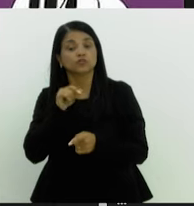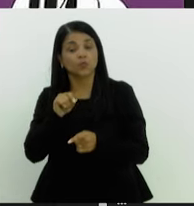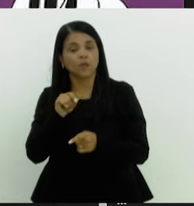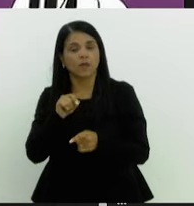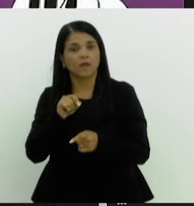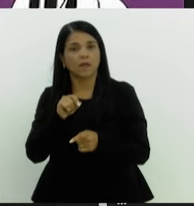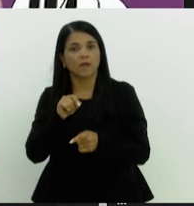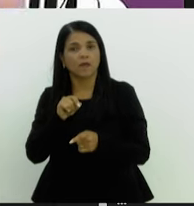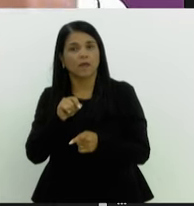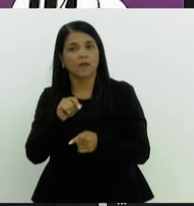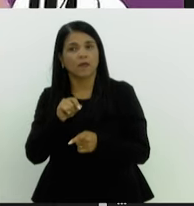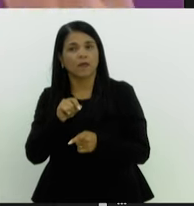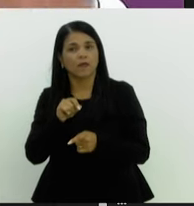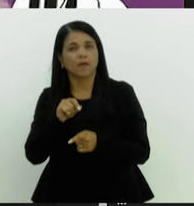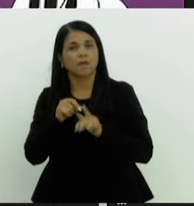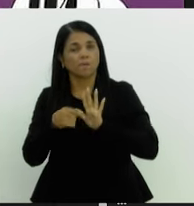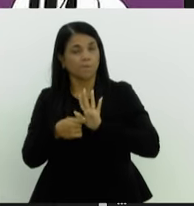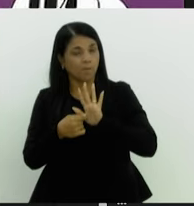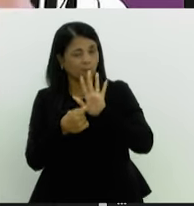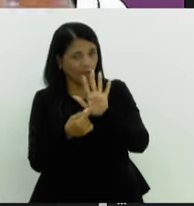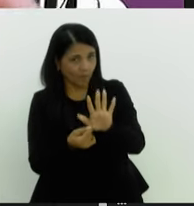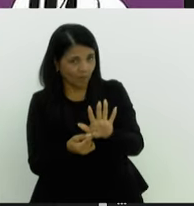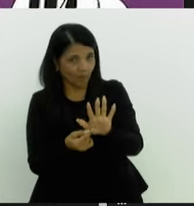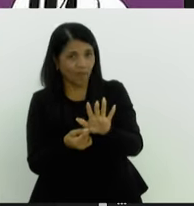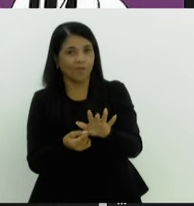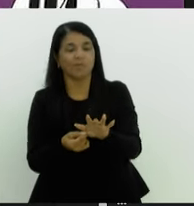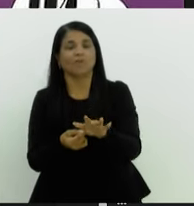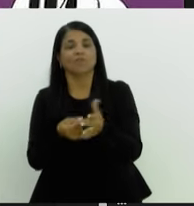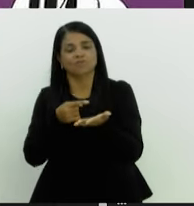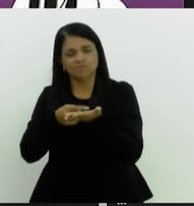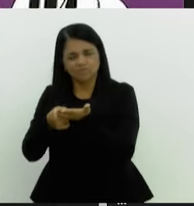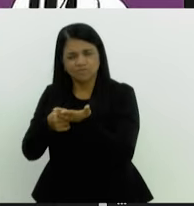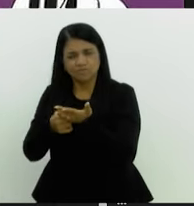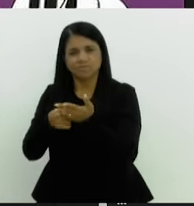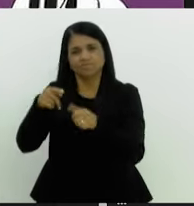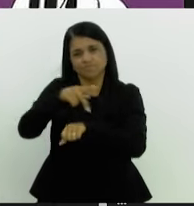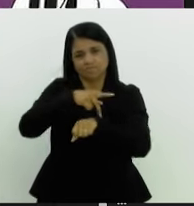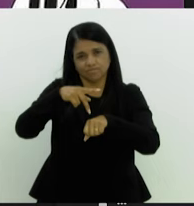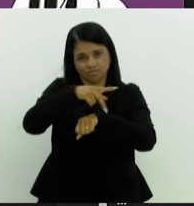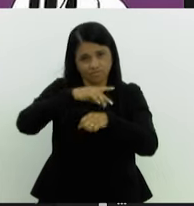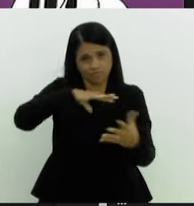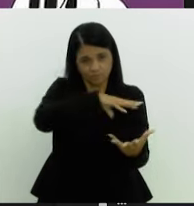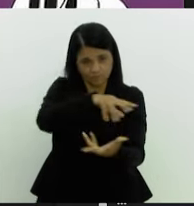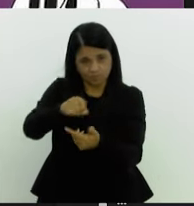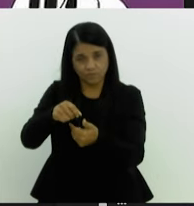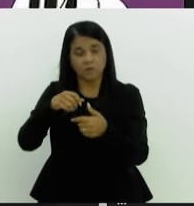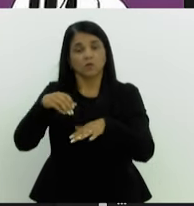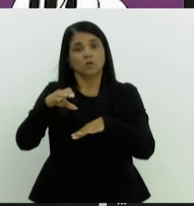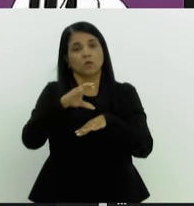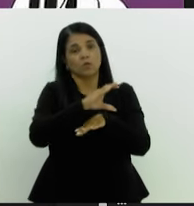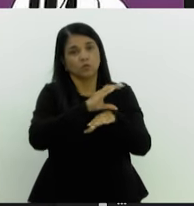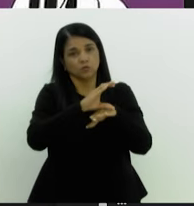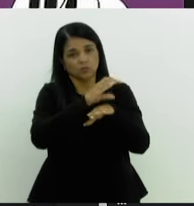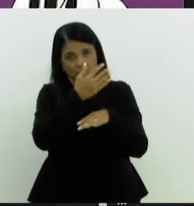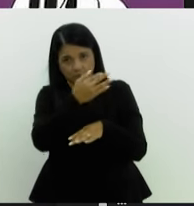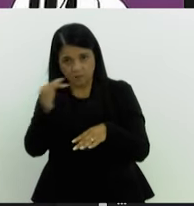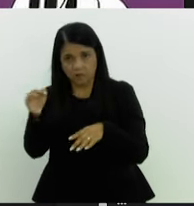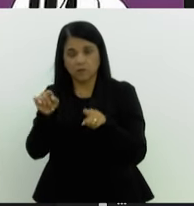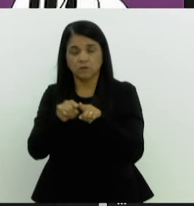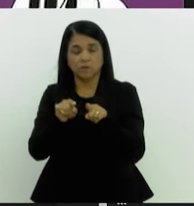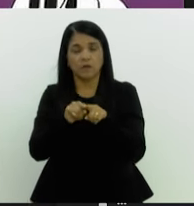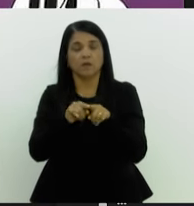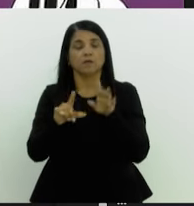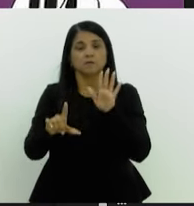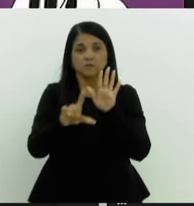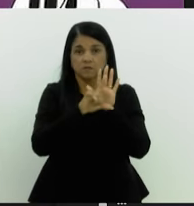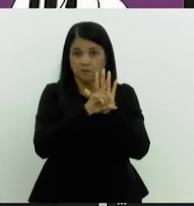eh trouxe a partir né dos tratados internacionais da Constituição Federal da legislação infraconstitucional